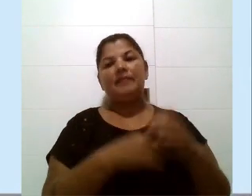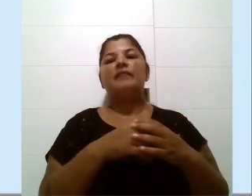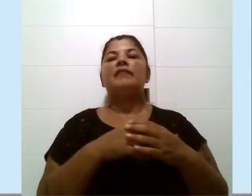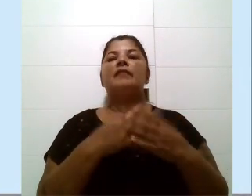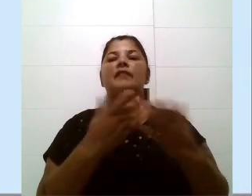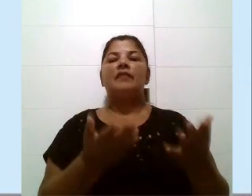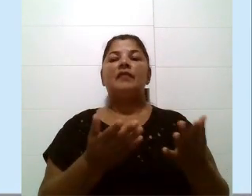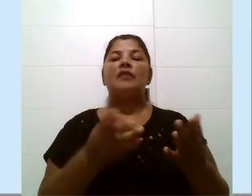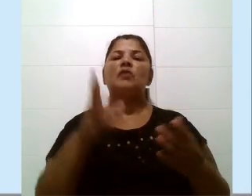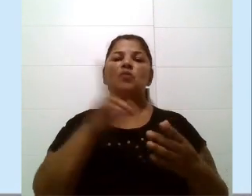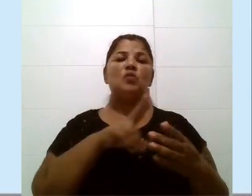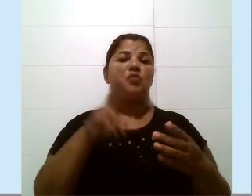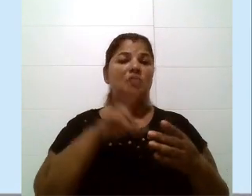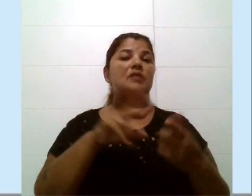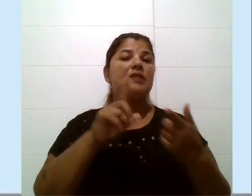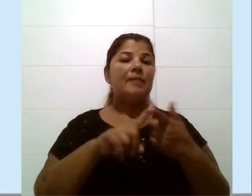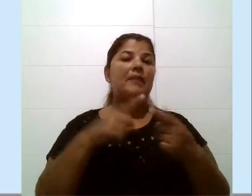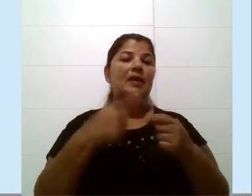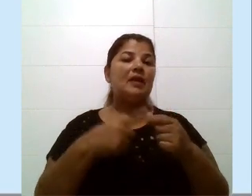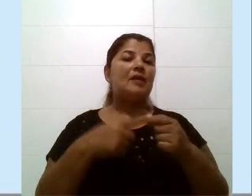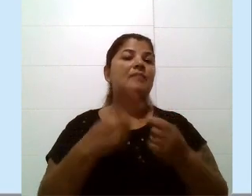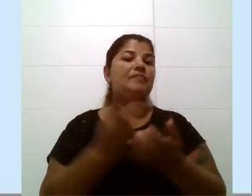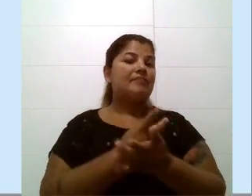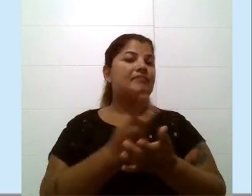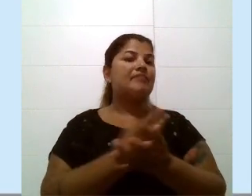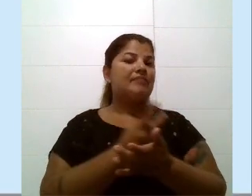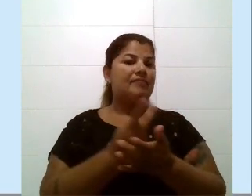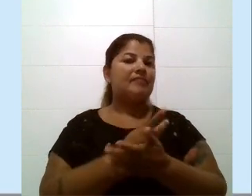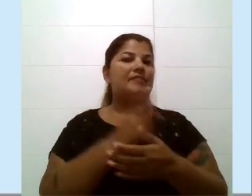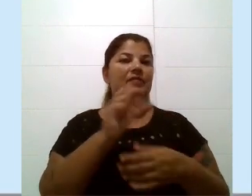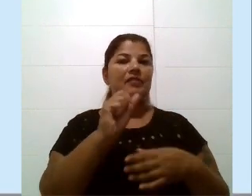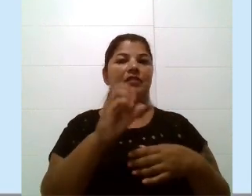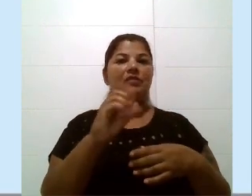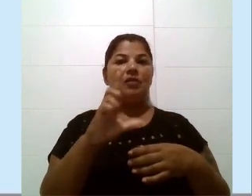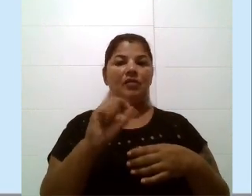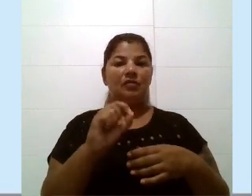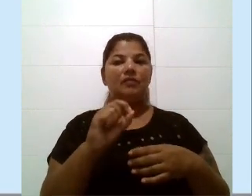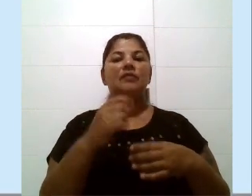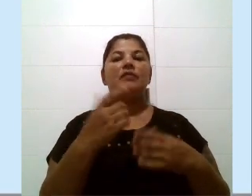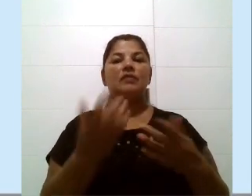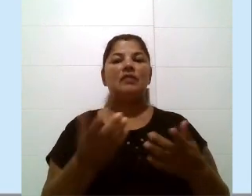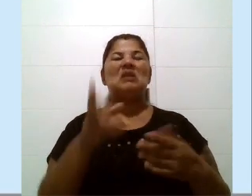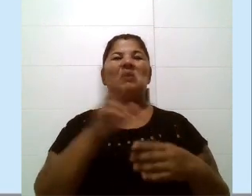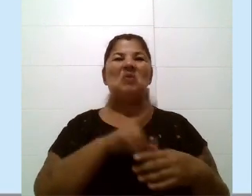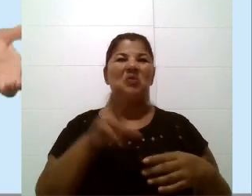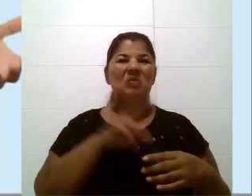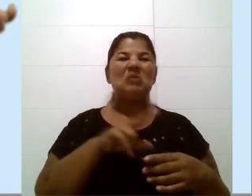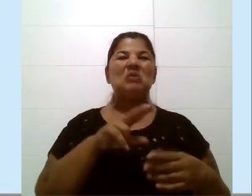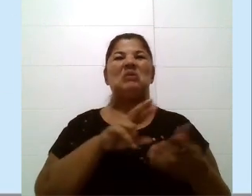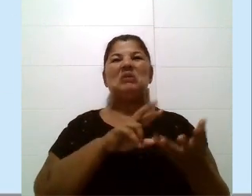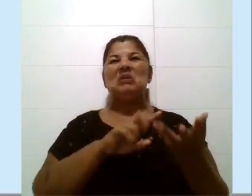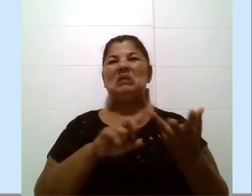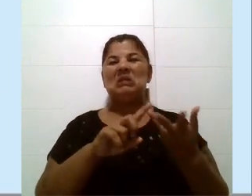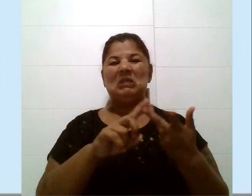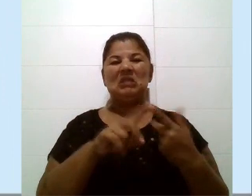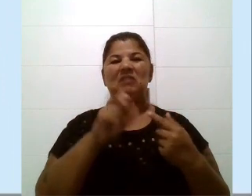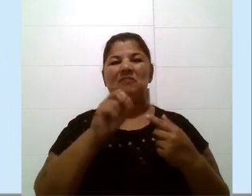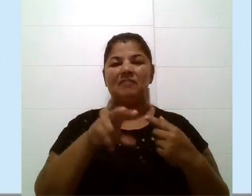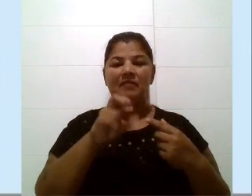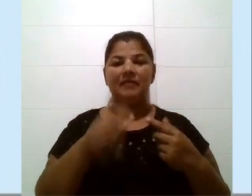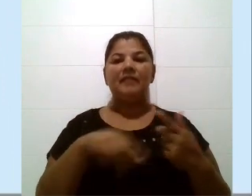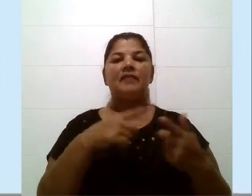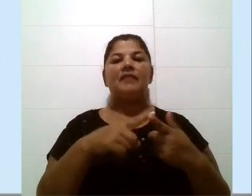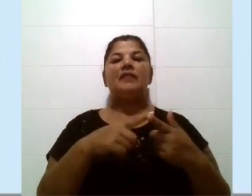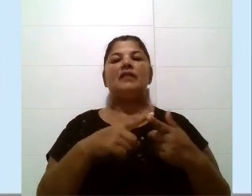no campo. Então, quando você usa indiscriminadamente alguns defensivos agrícolas, quando você descarta de modo incorreto